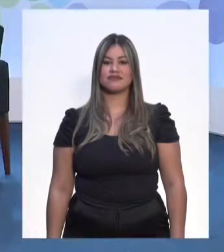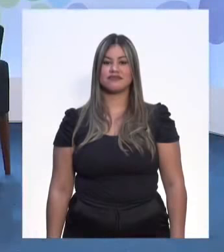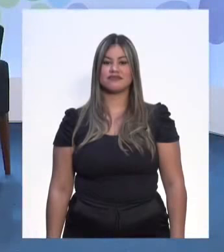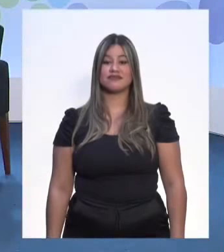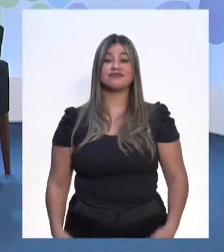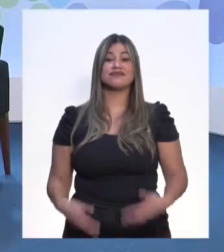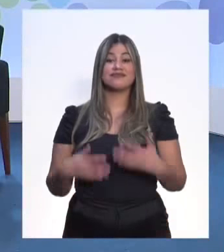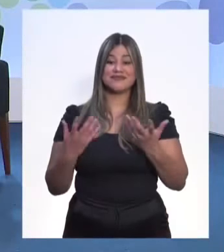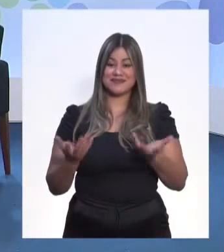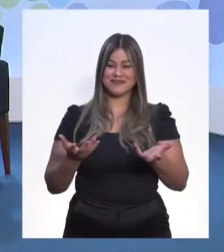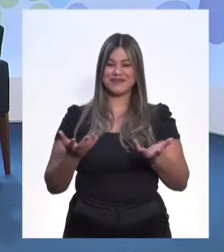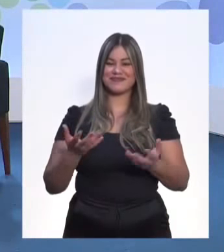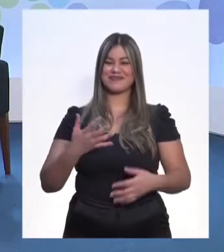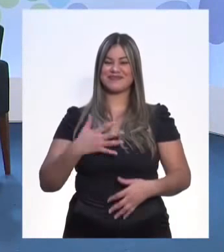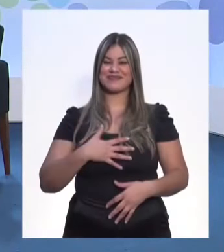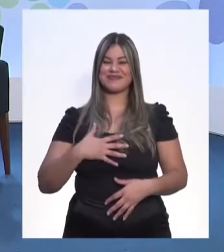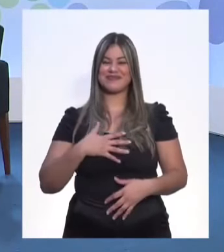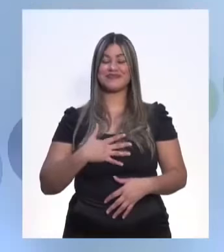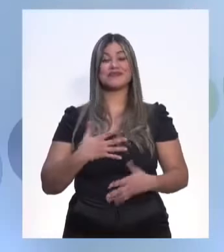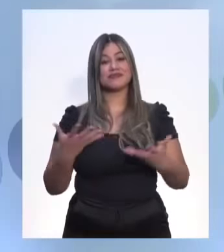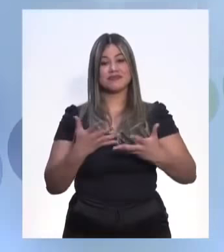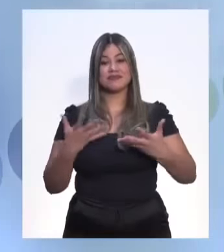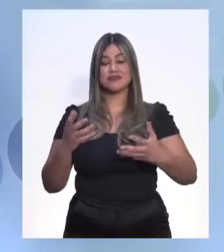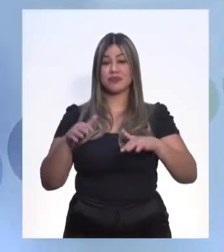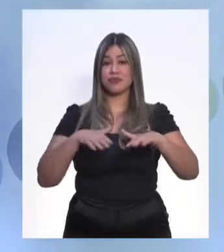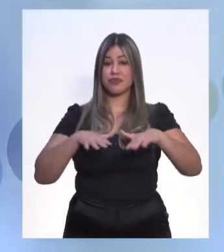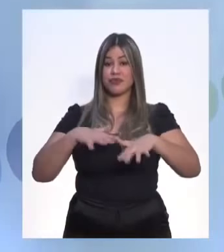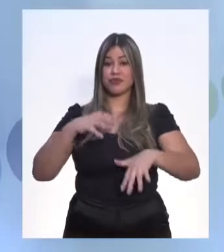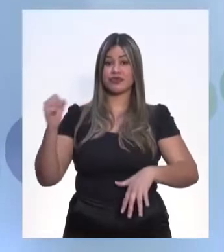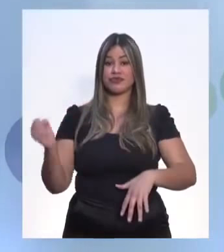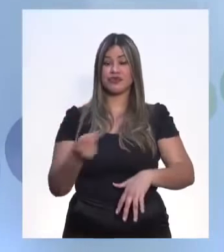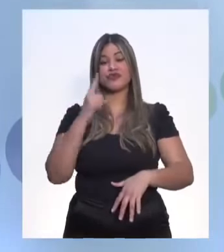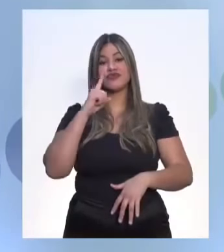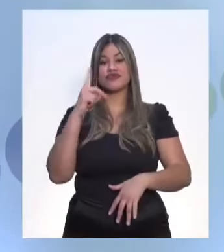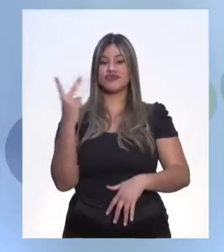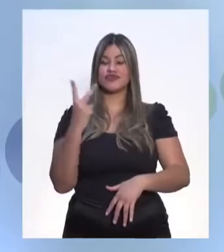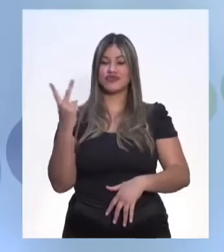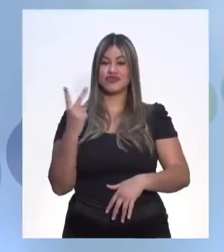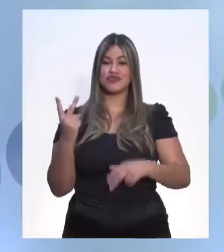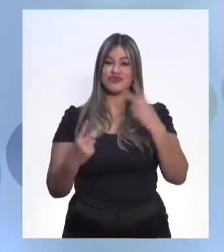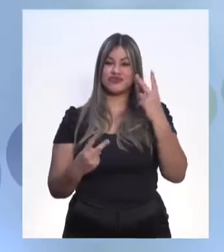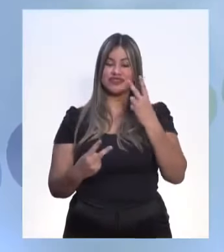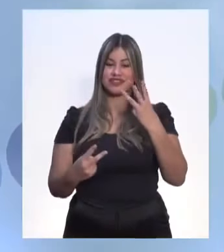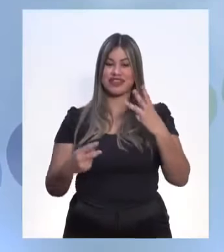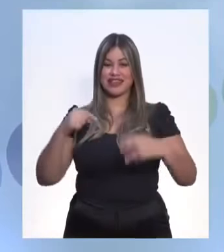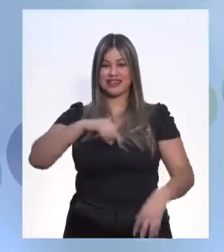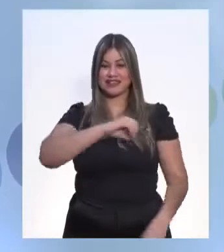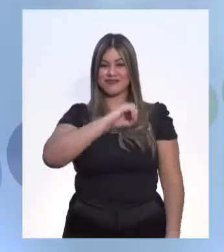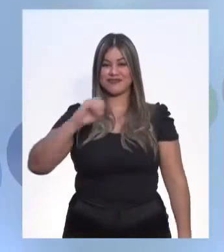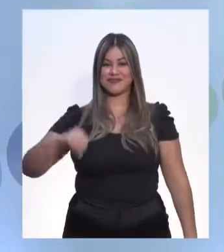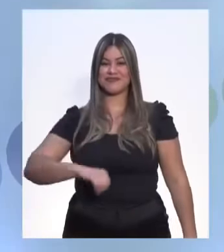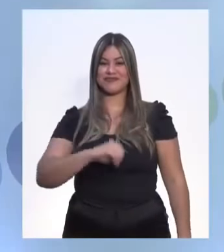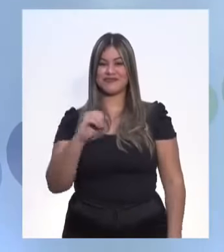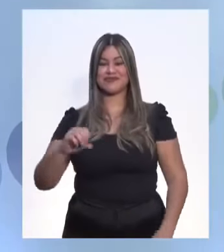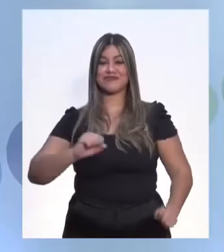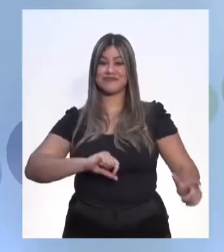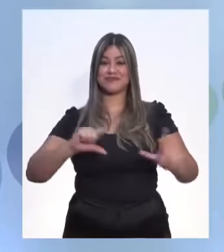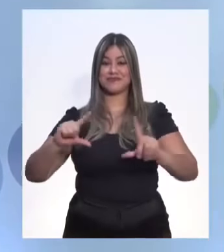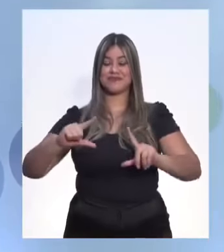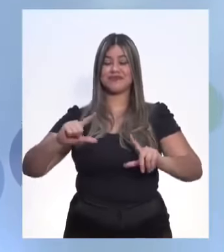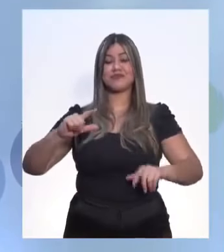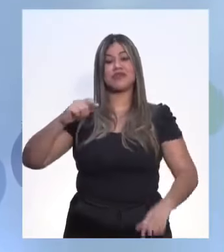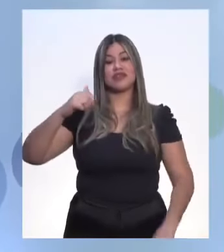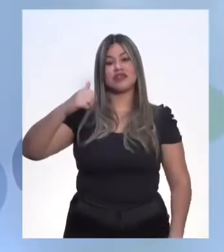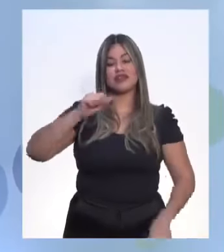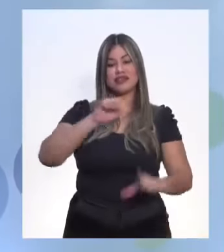bom e é isso aí gente movimento em Nova Dias 22 e 23 aqui no centro de mídia participa e vai aparecer o QR code para